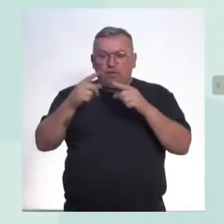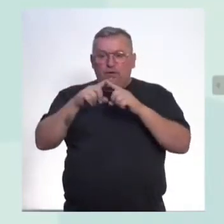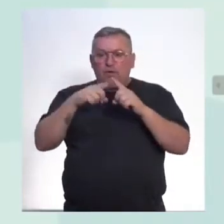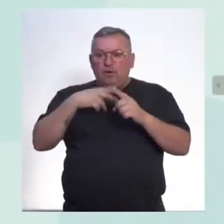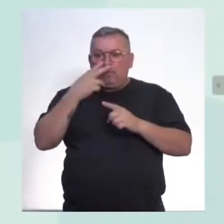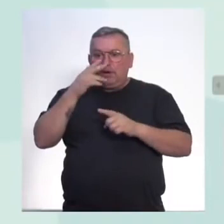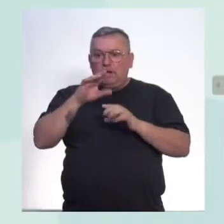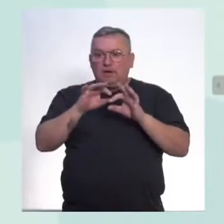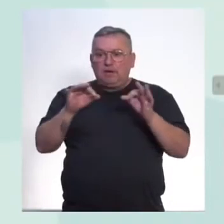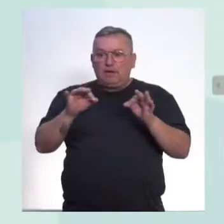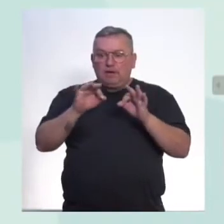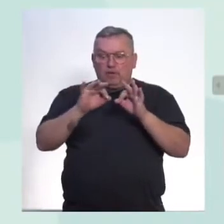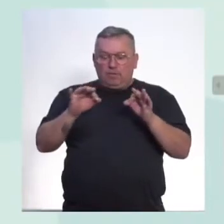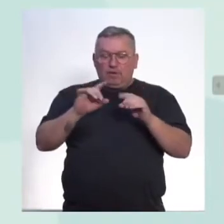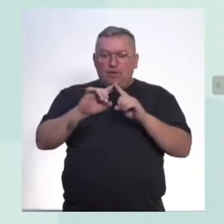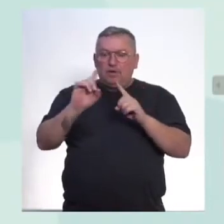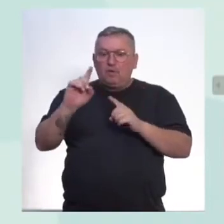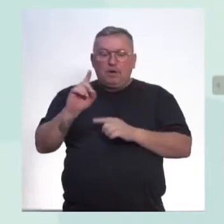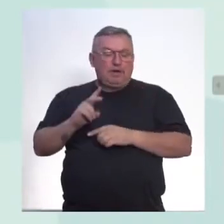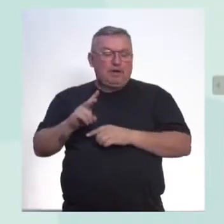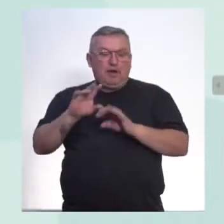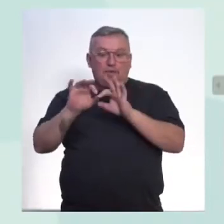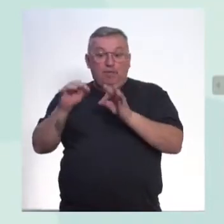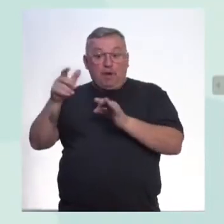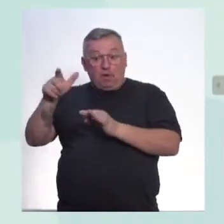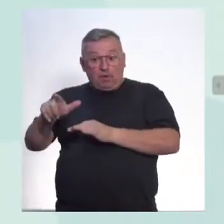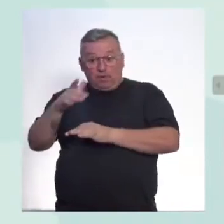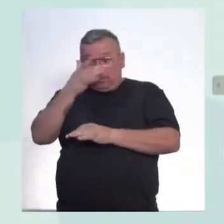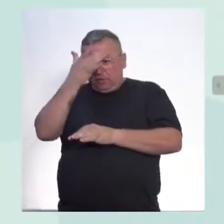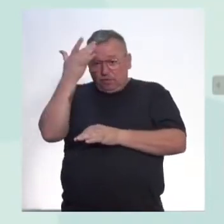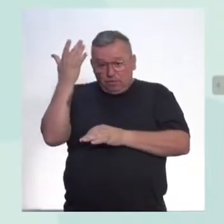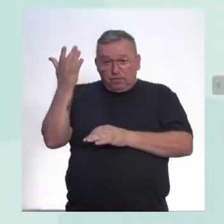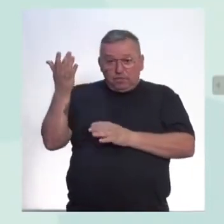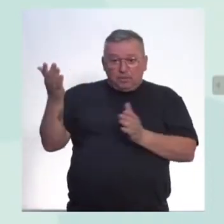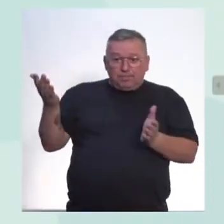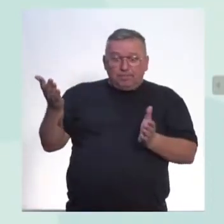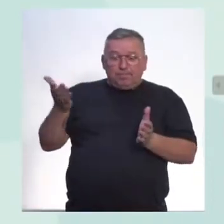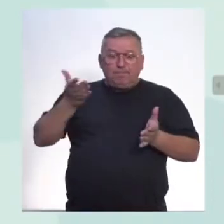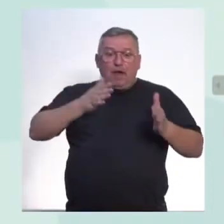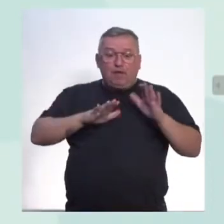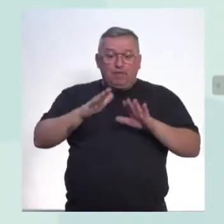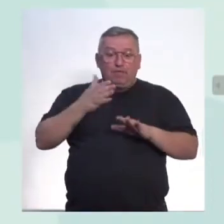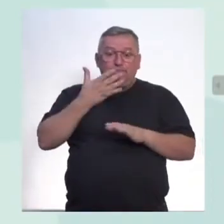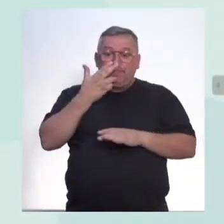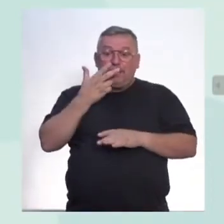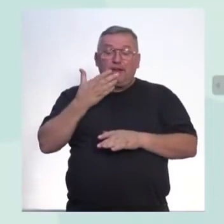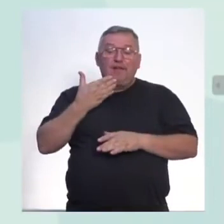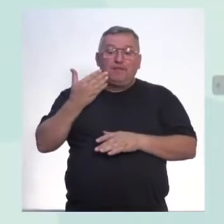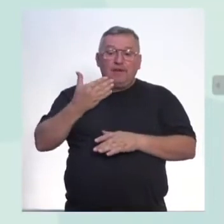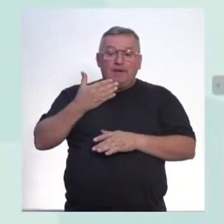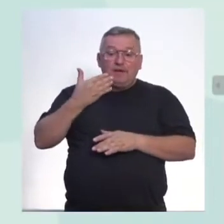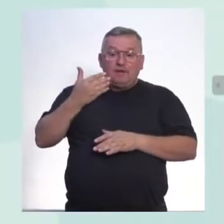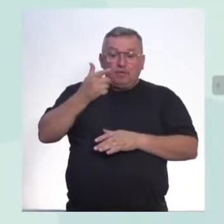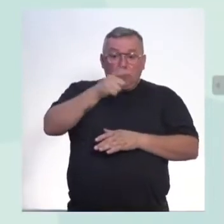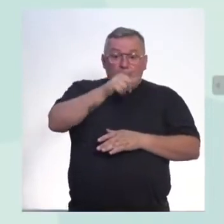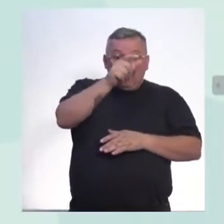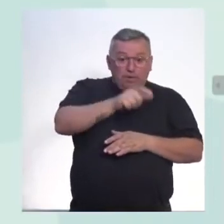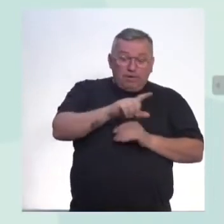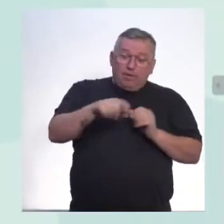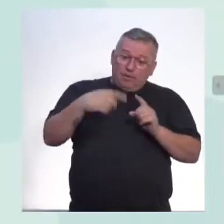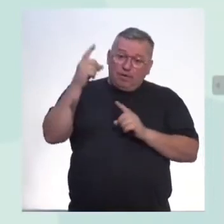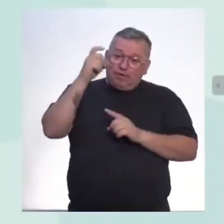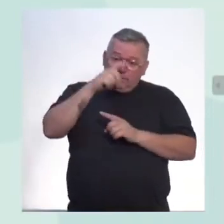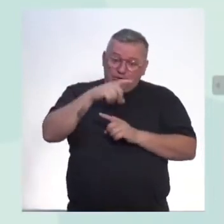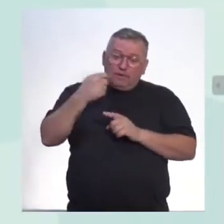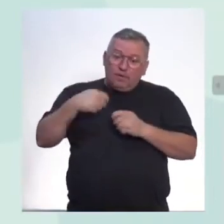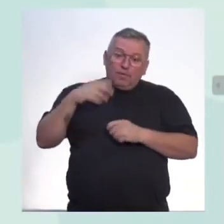parece simples para um, nem sempre é simples para o outro, né? O que parece fácil para um indivíduo, às vezes para o outro é um pouco mais complexo.